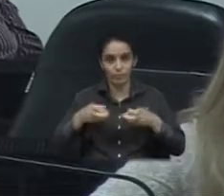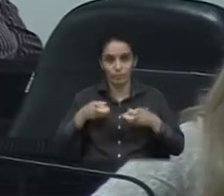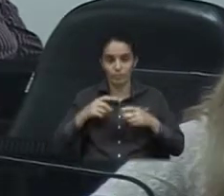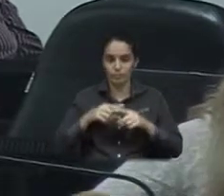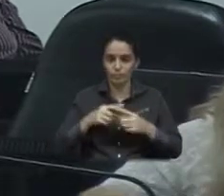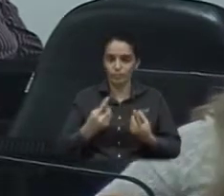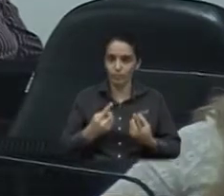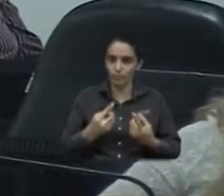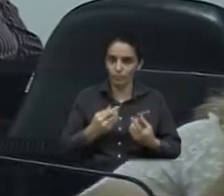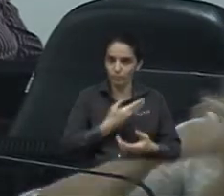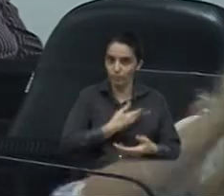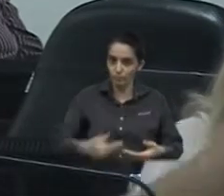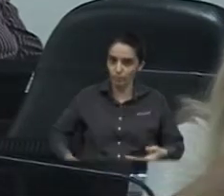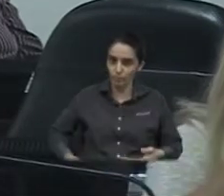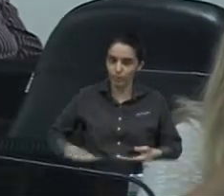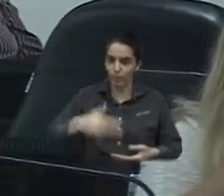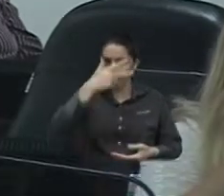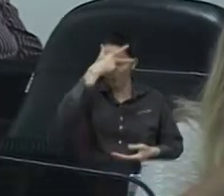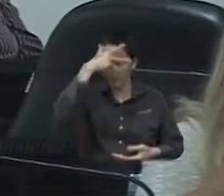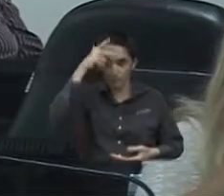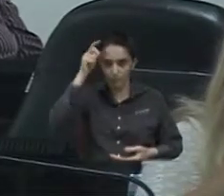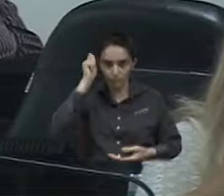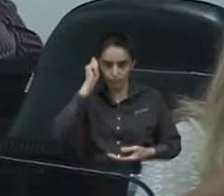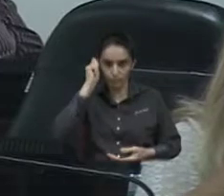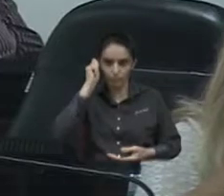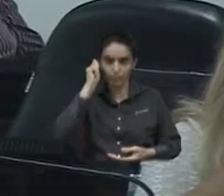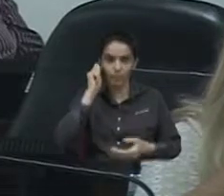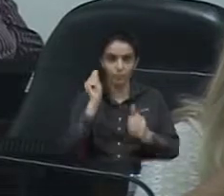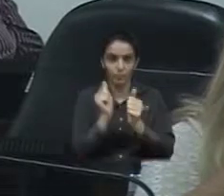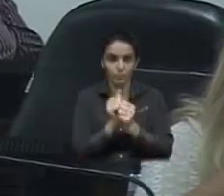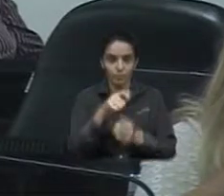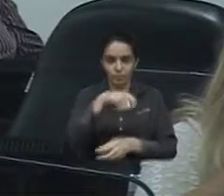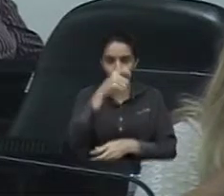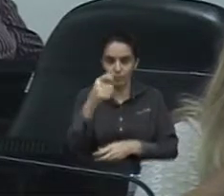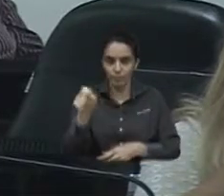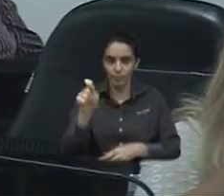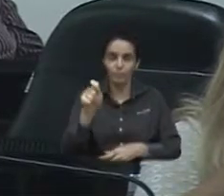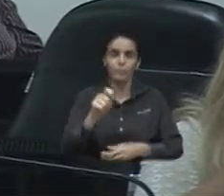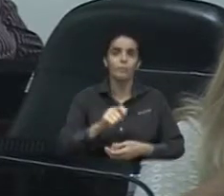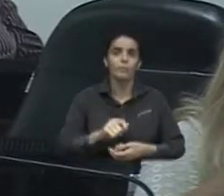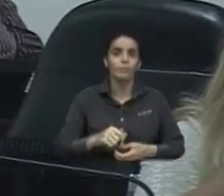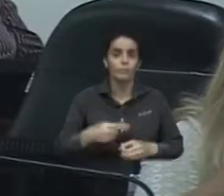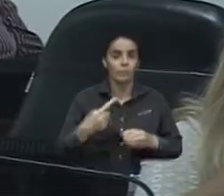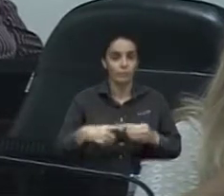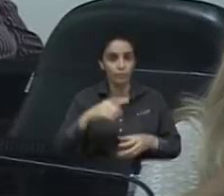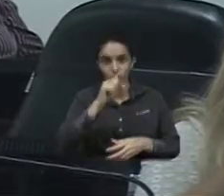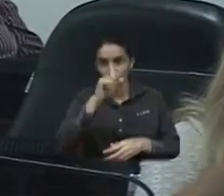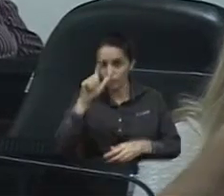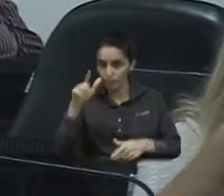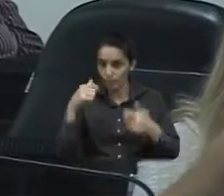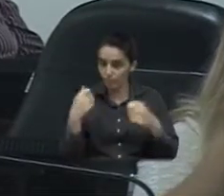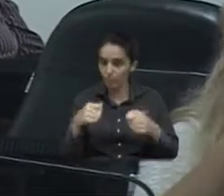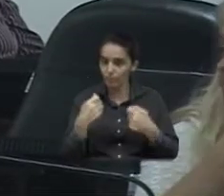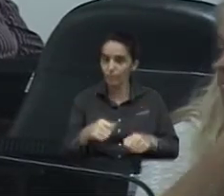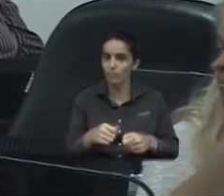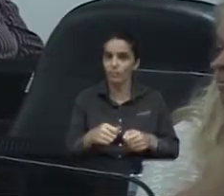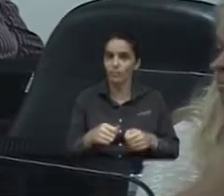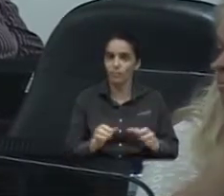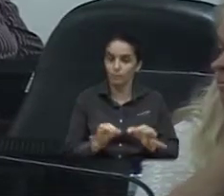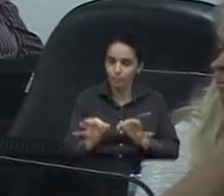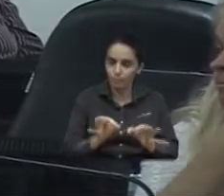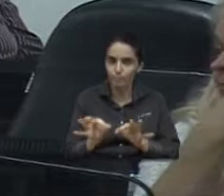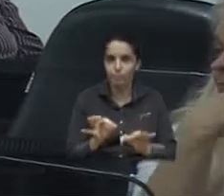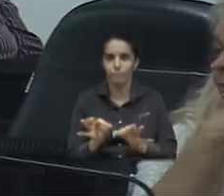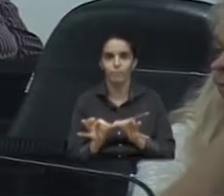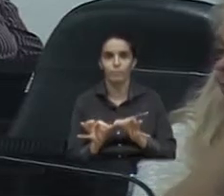local, junto com a associação comercial da nossa cidade, deve ter um